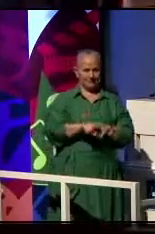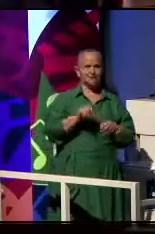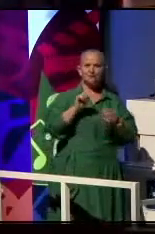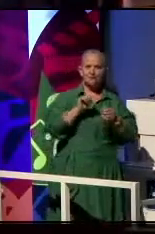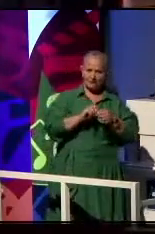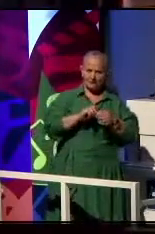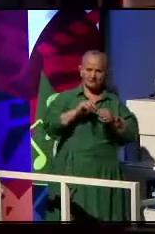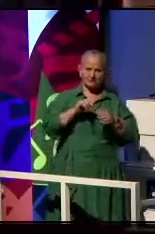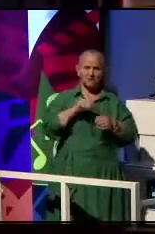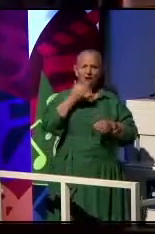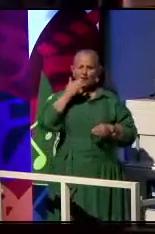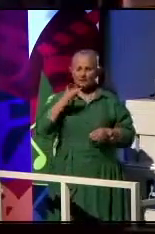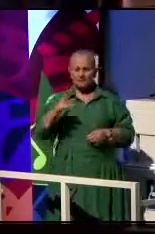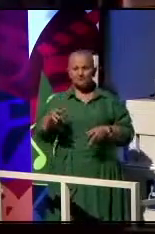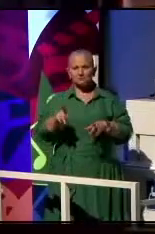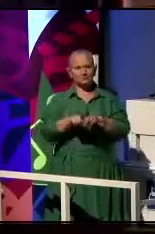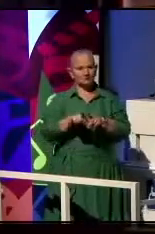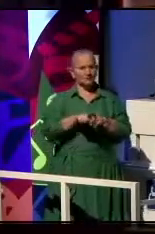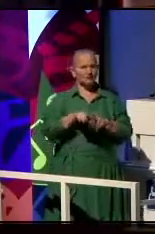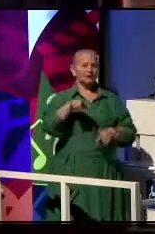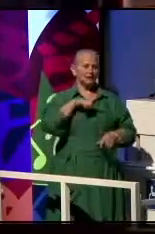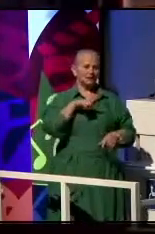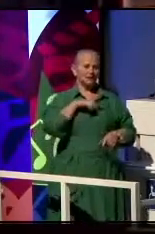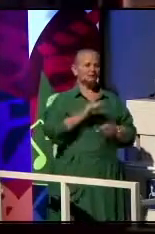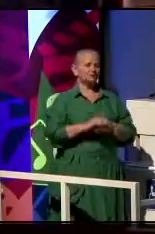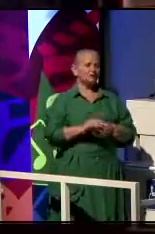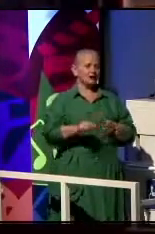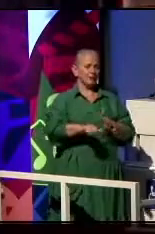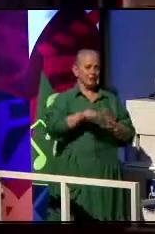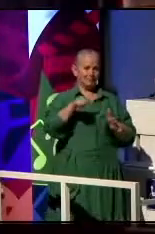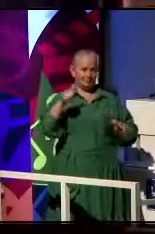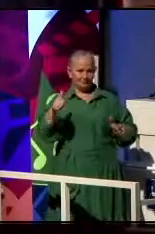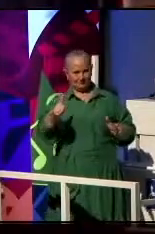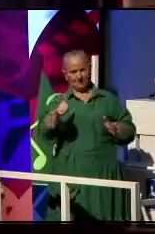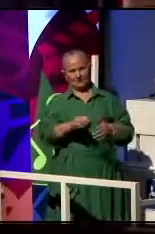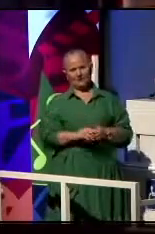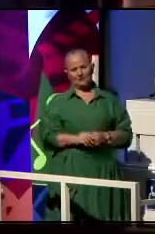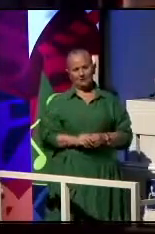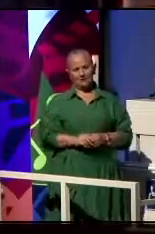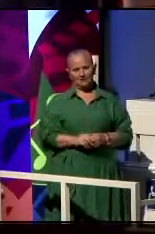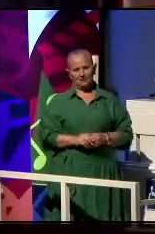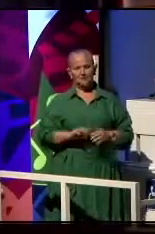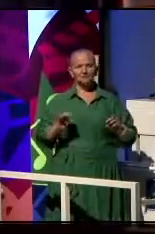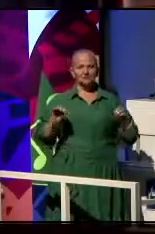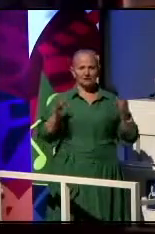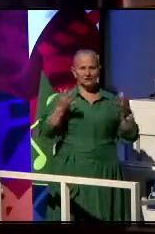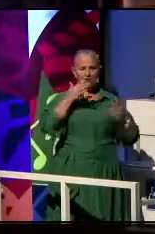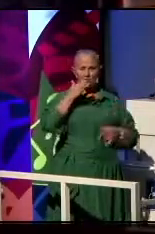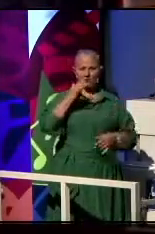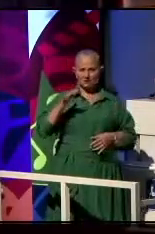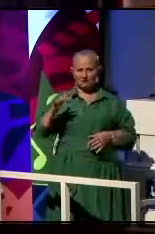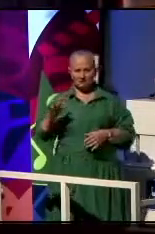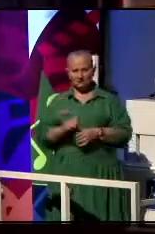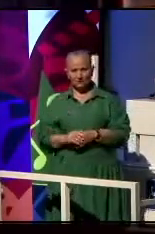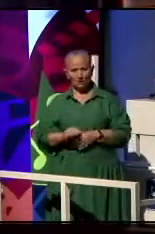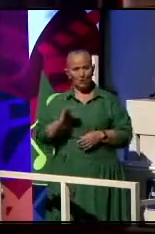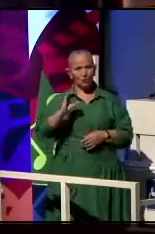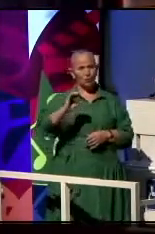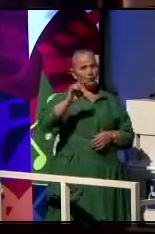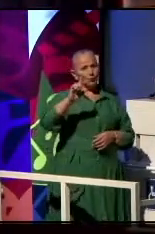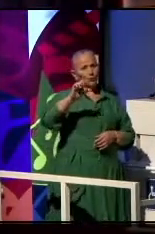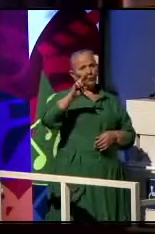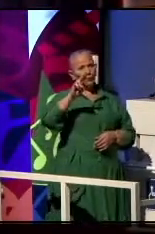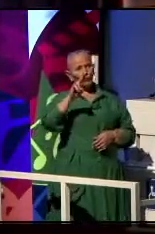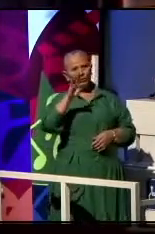diversificada, teve seu primeiro contato com a maioria, com a música do Clube da Esquina no início